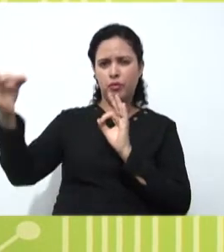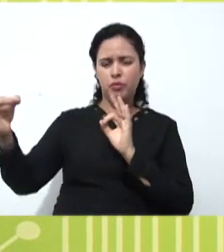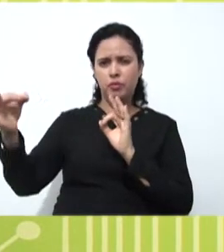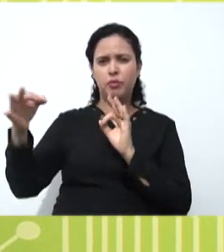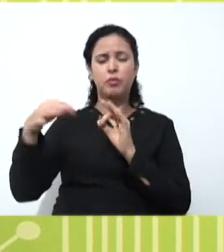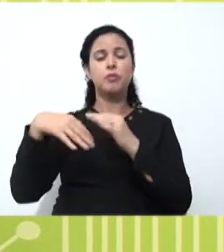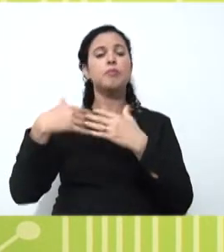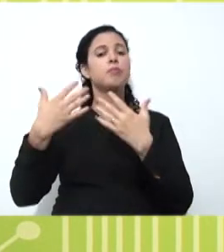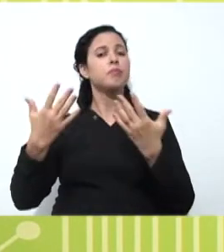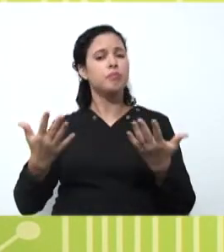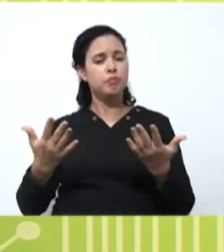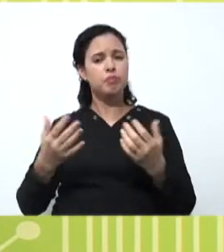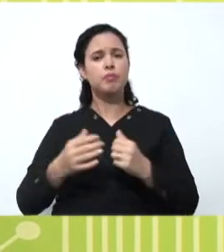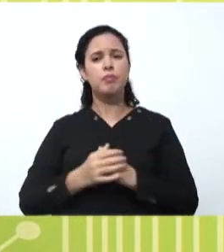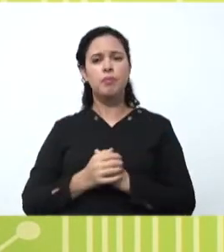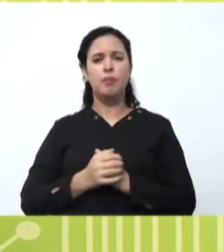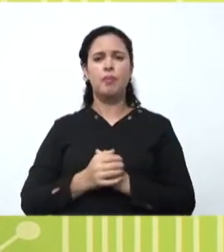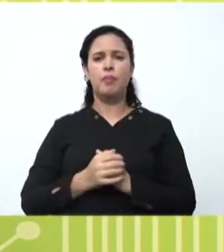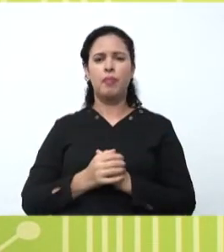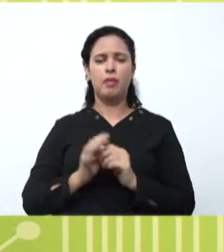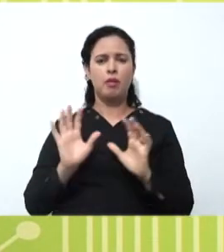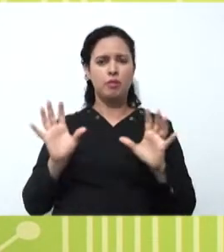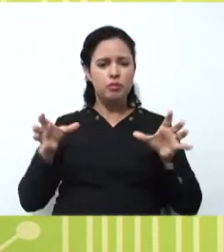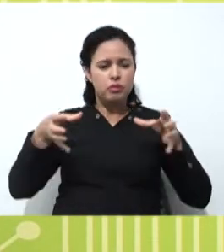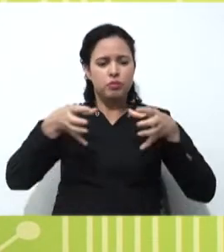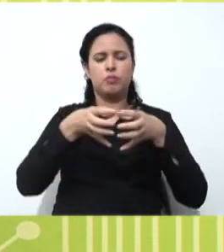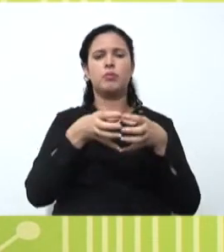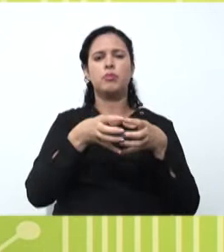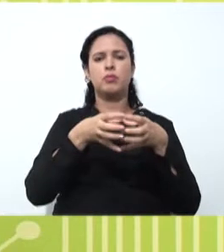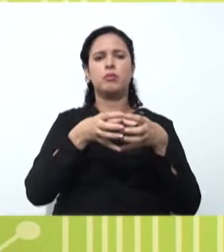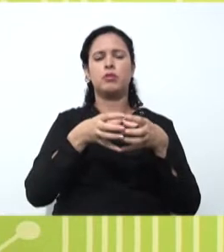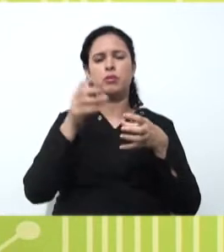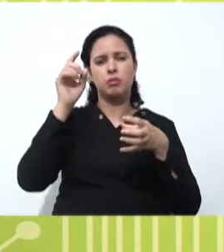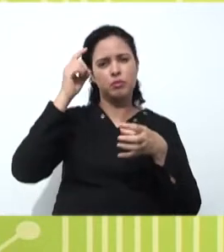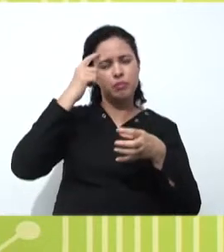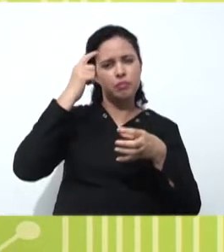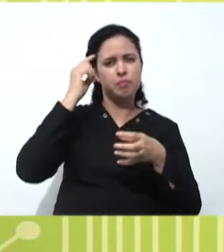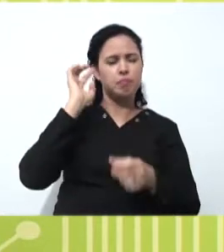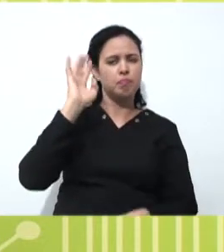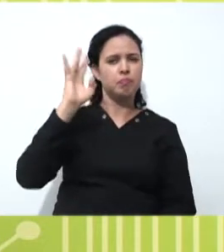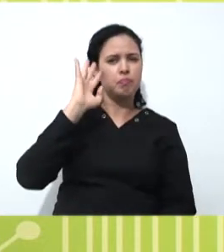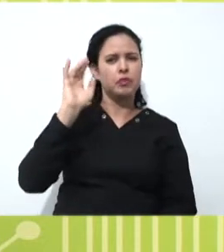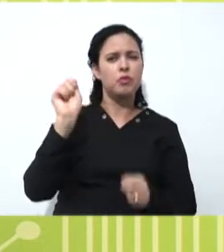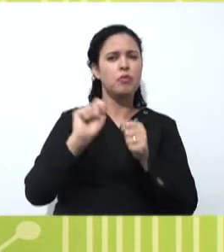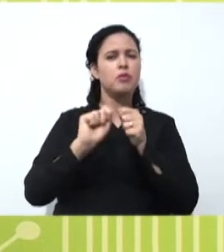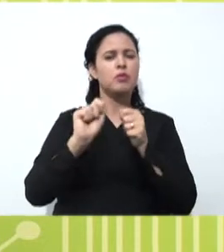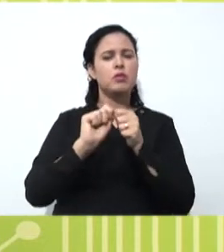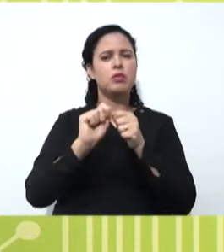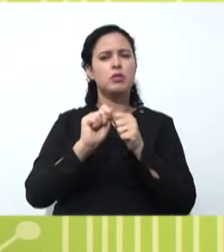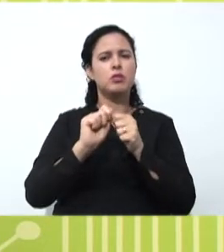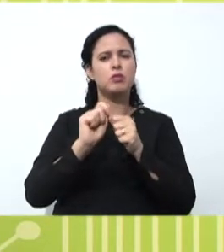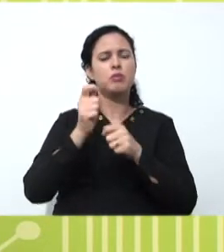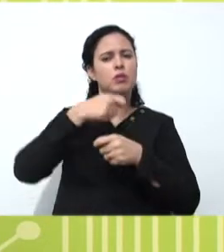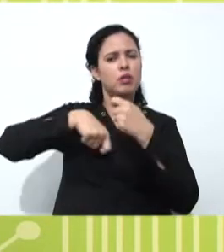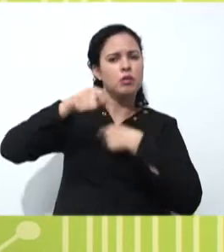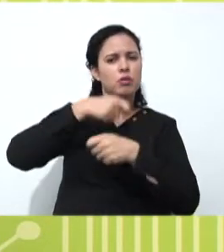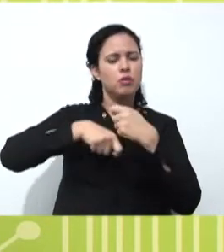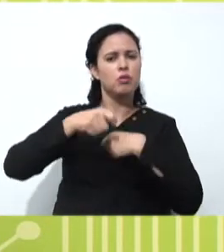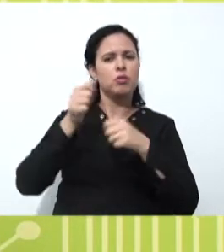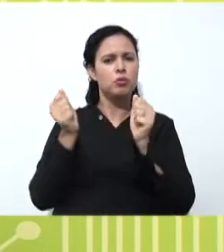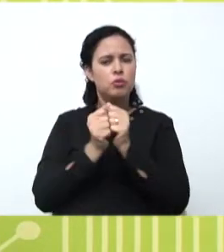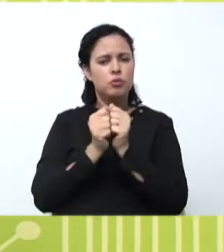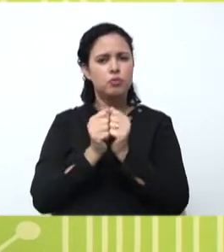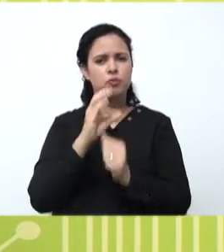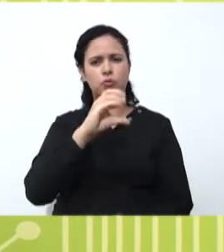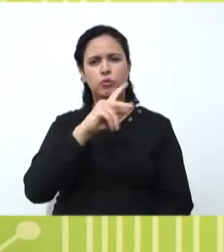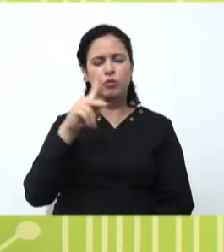50 quilômetros, enfim. Vocês vão juntar um grupo e vão pensar, vamos fazer um negócio juntos, uma cooperativa? O